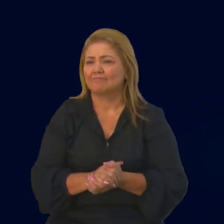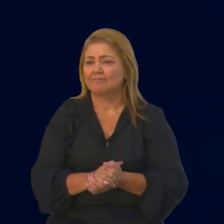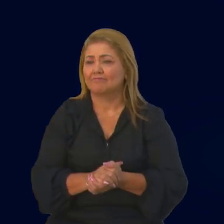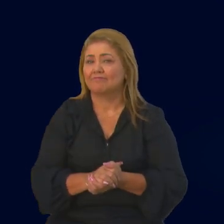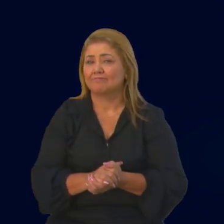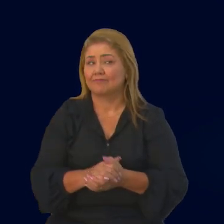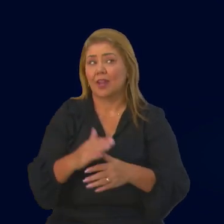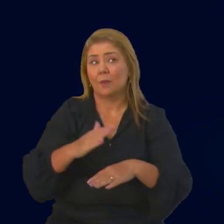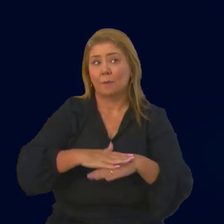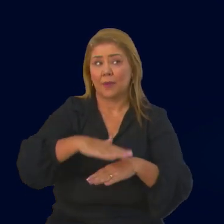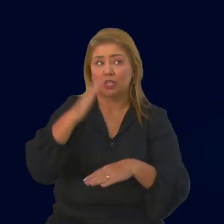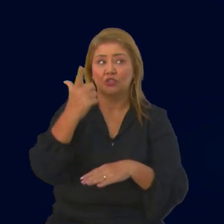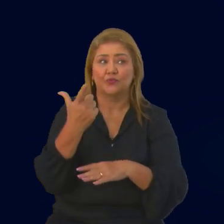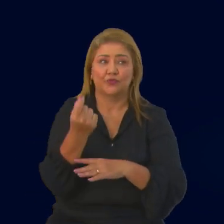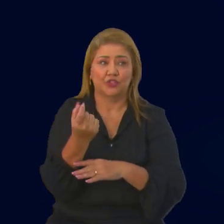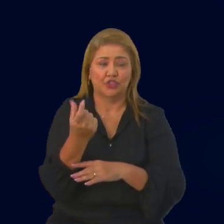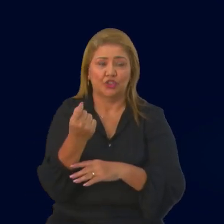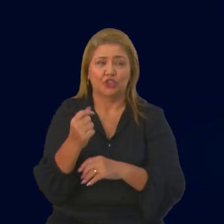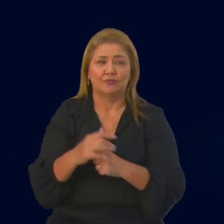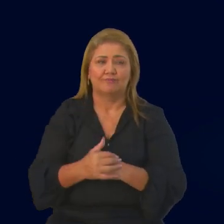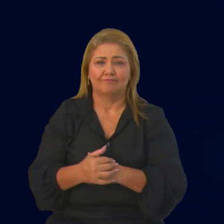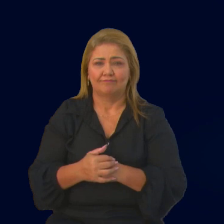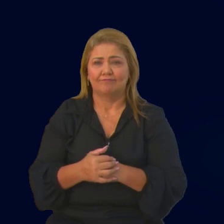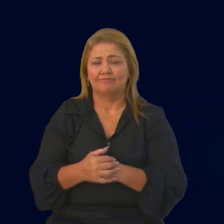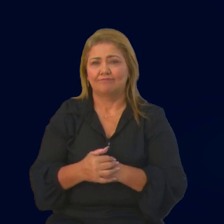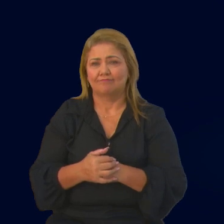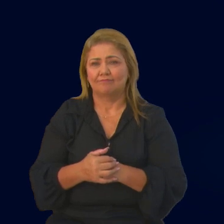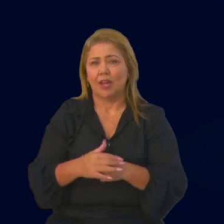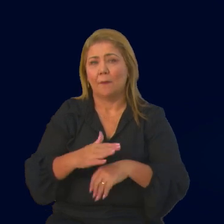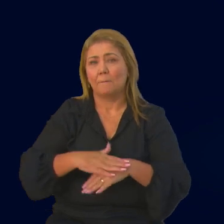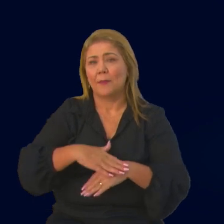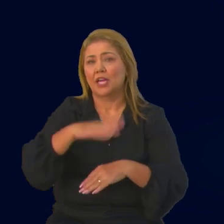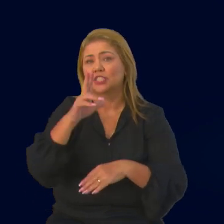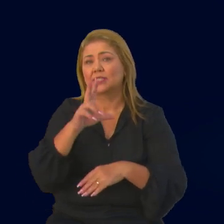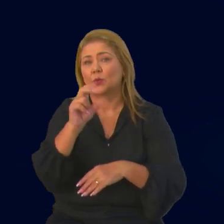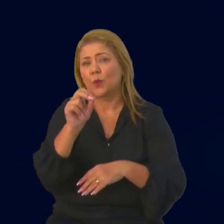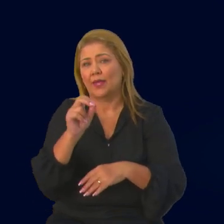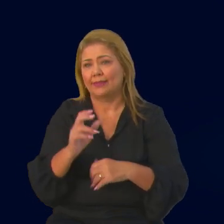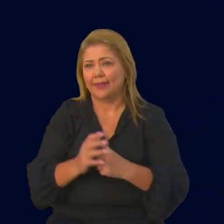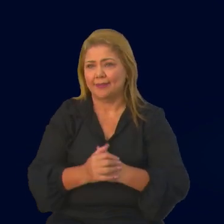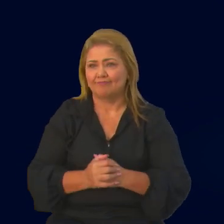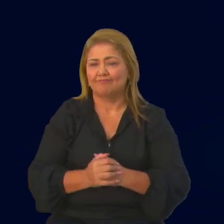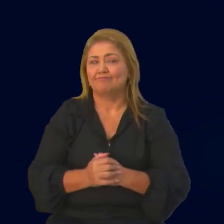Mais de 20? Mais de 50?